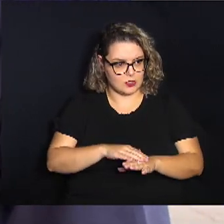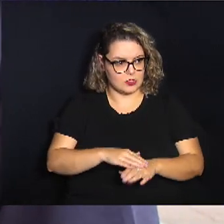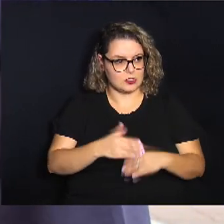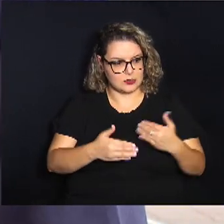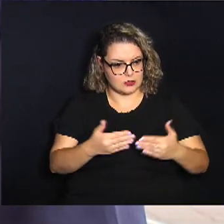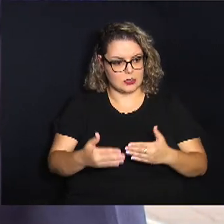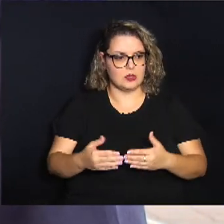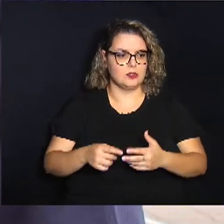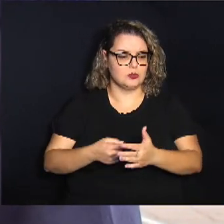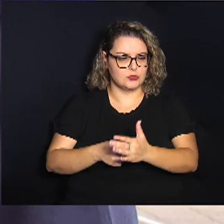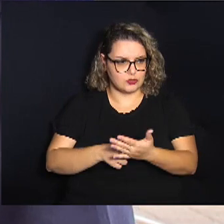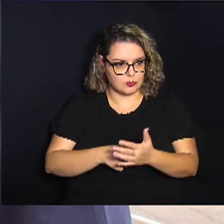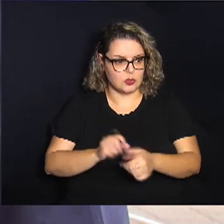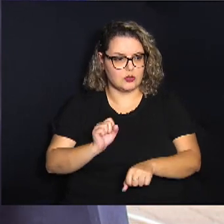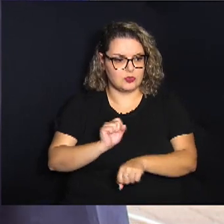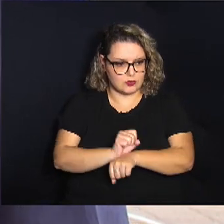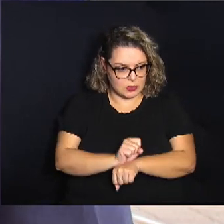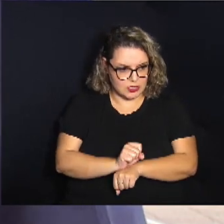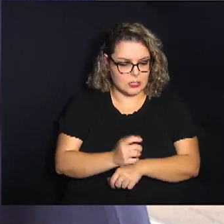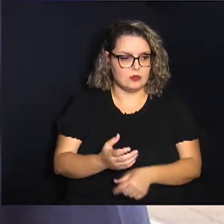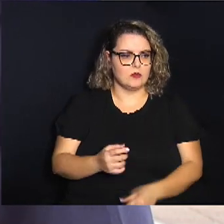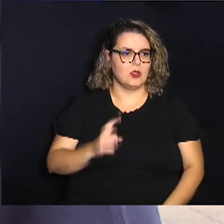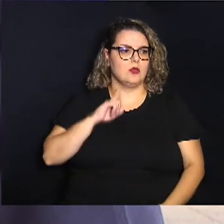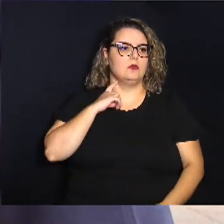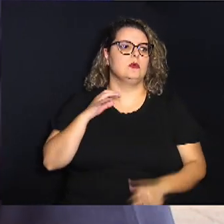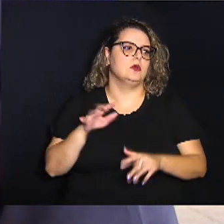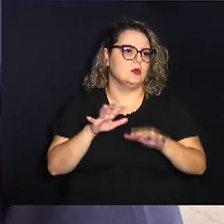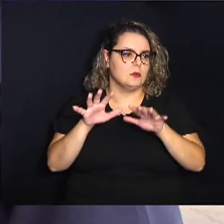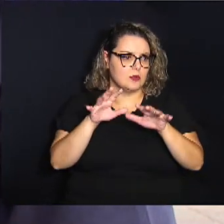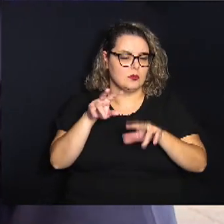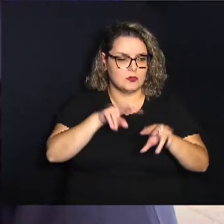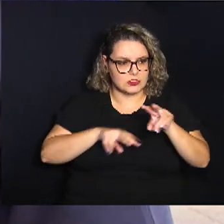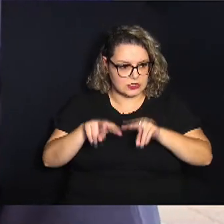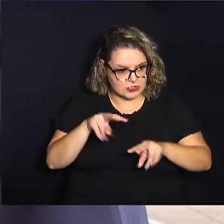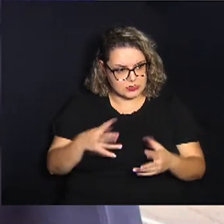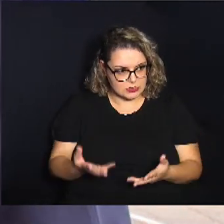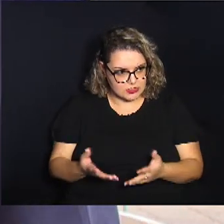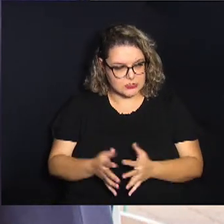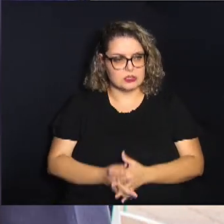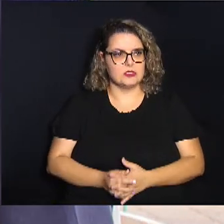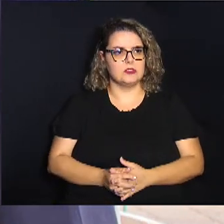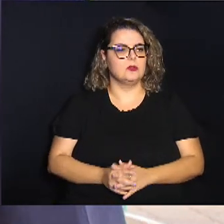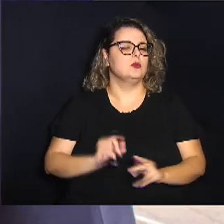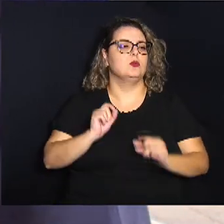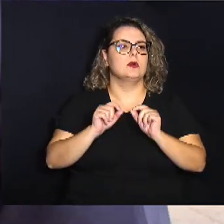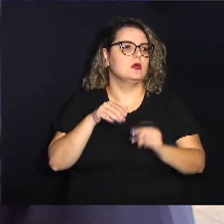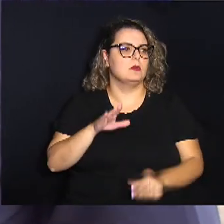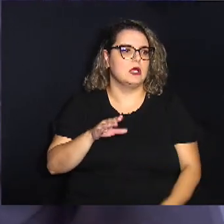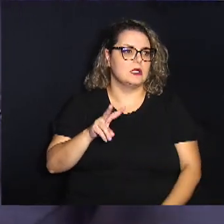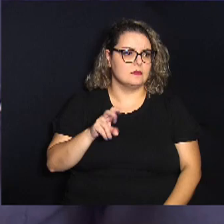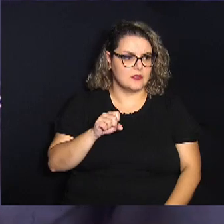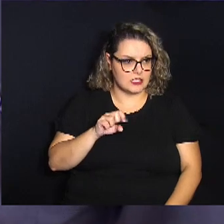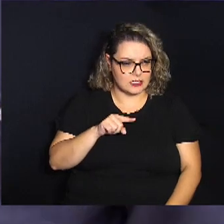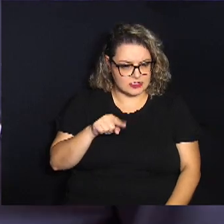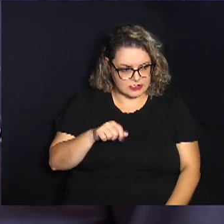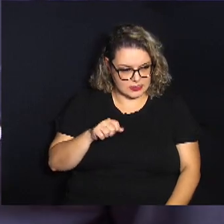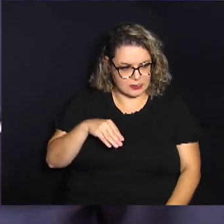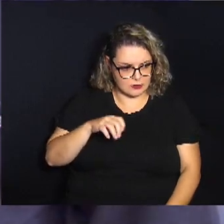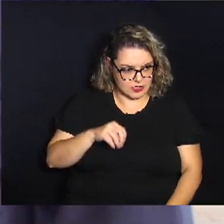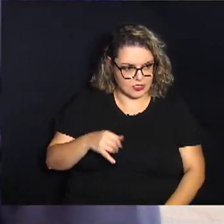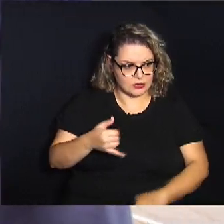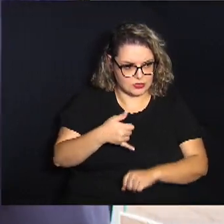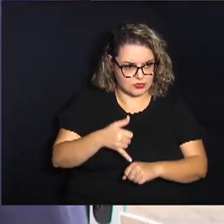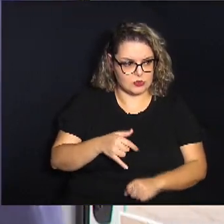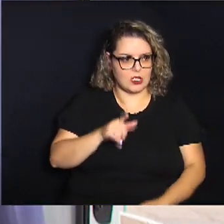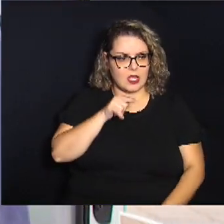motor ou freios emissão de fumaça visível o que mais Júlio vazamento de óleo também né água sim